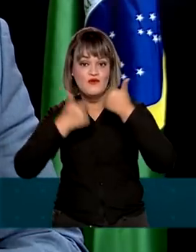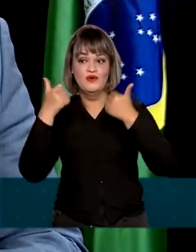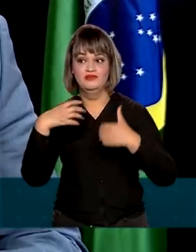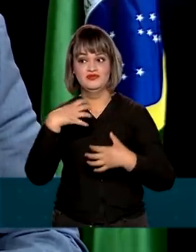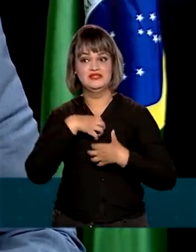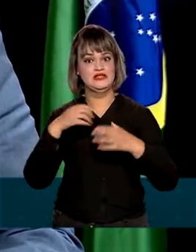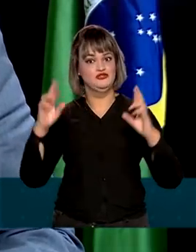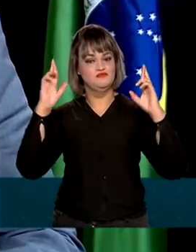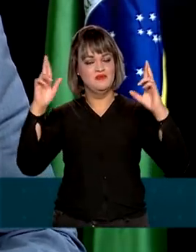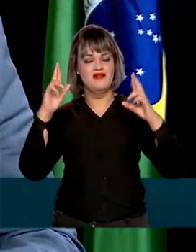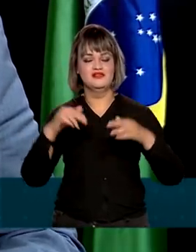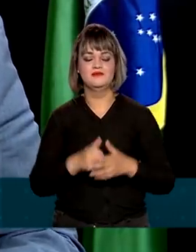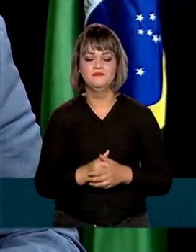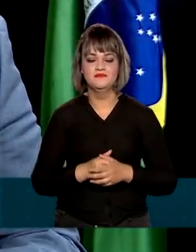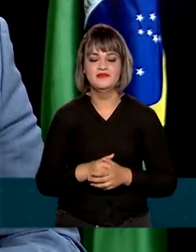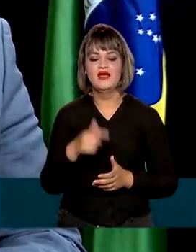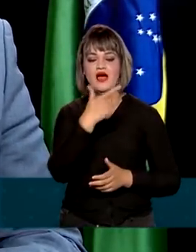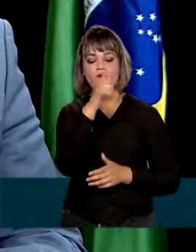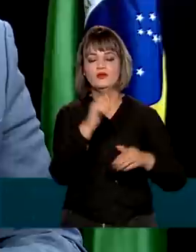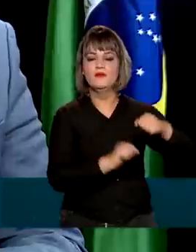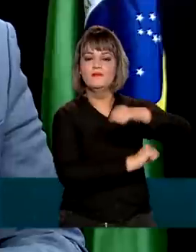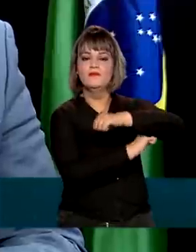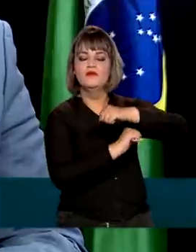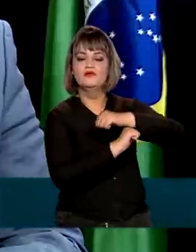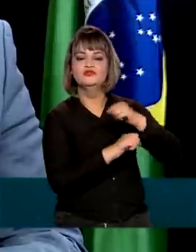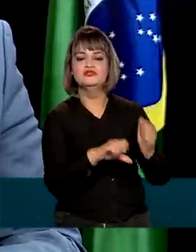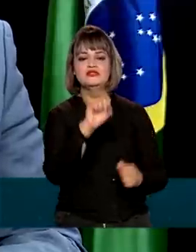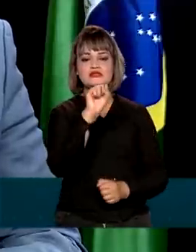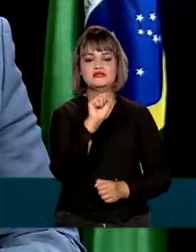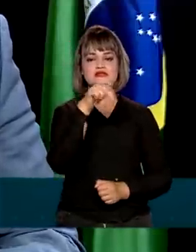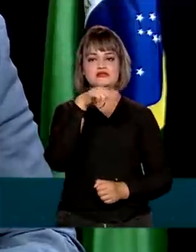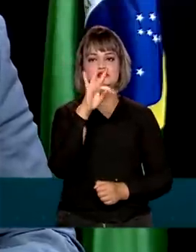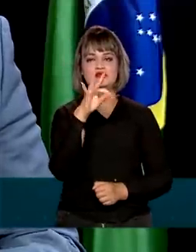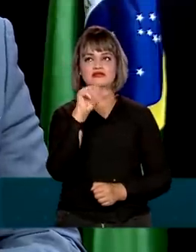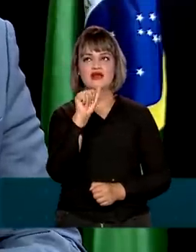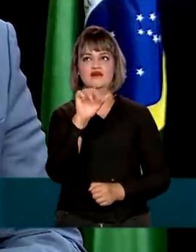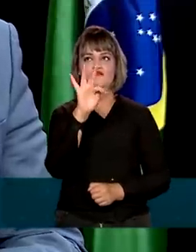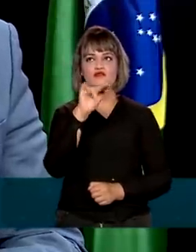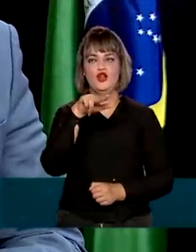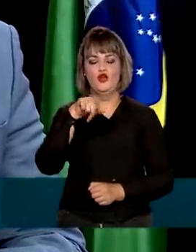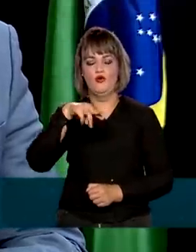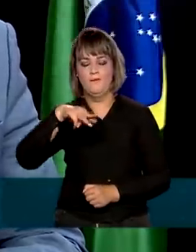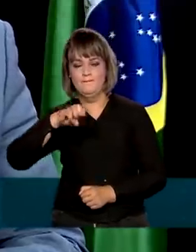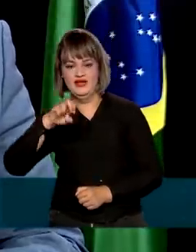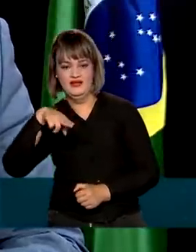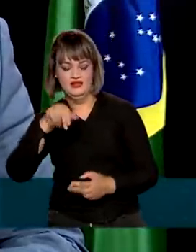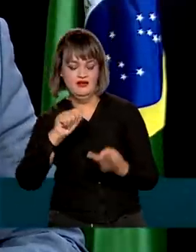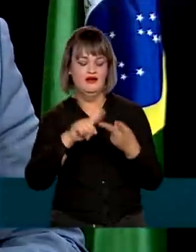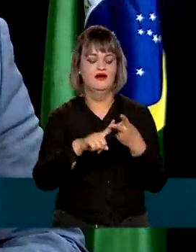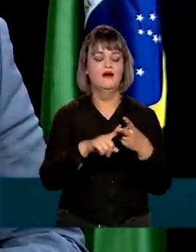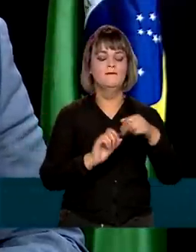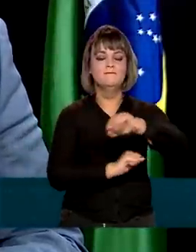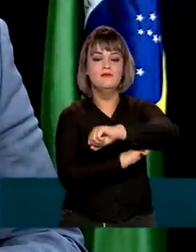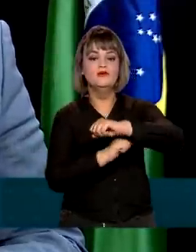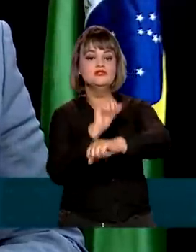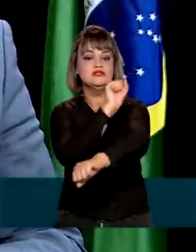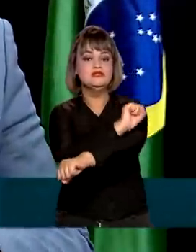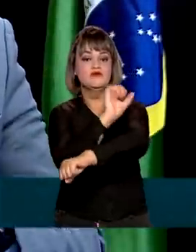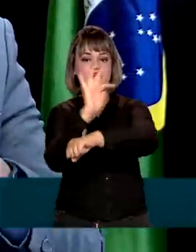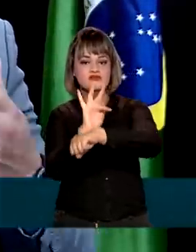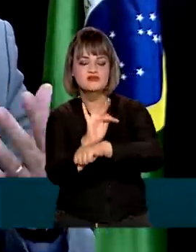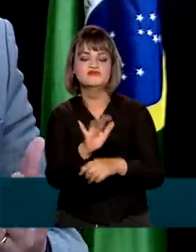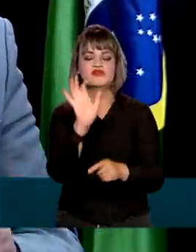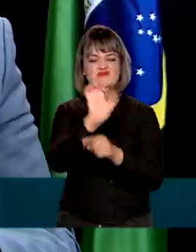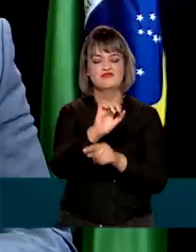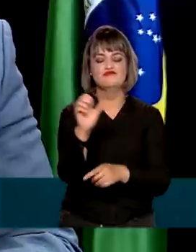para aquela região além da ponte Santa Filomena entre Piauí e Maranhão da ponte sobre o Rio São Francisco na br-101 Sergipe